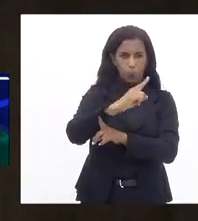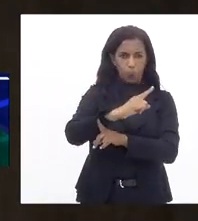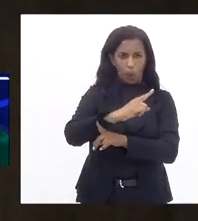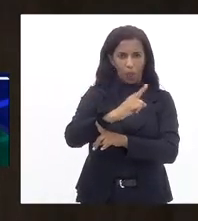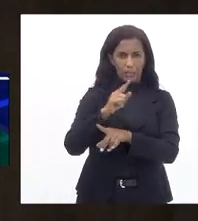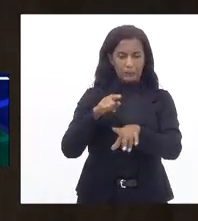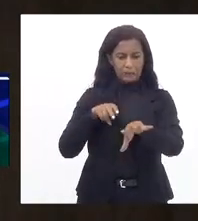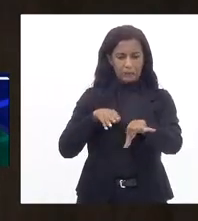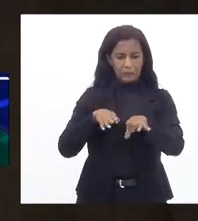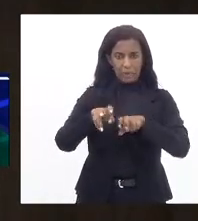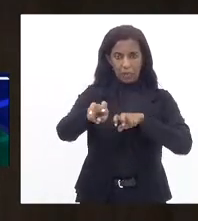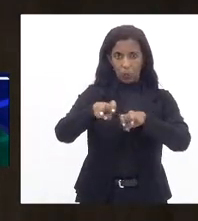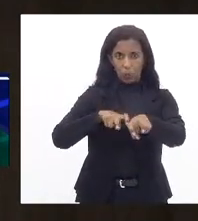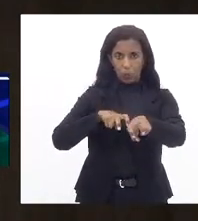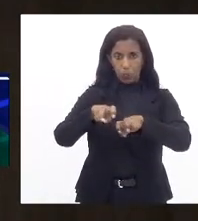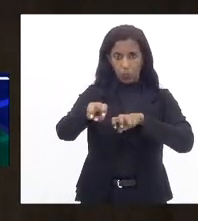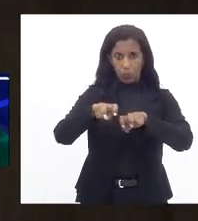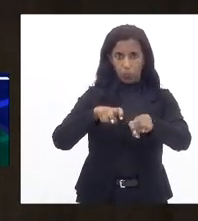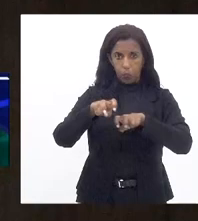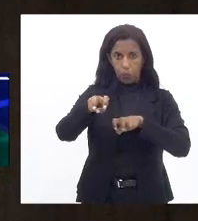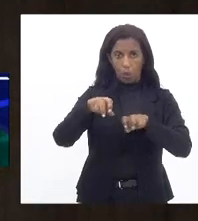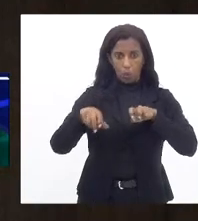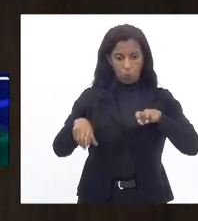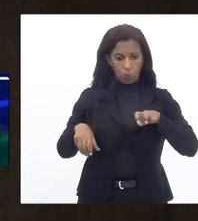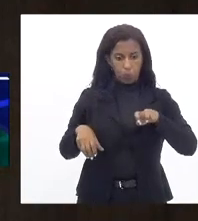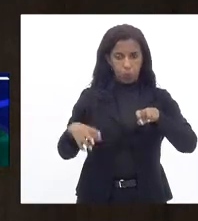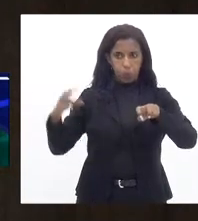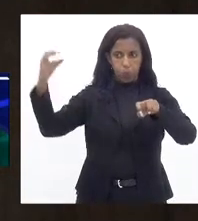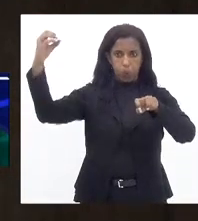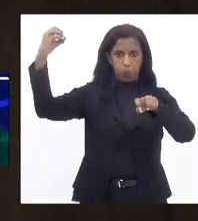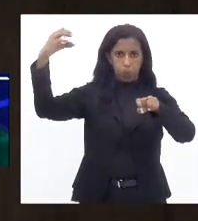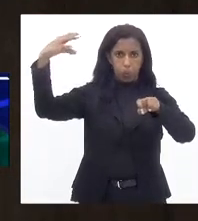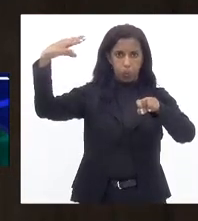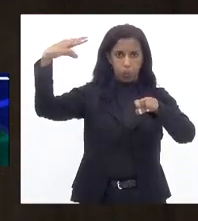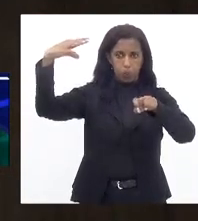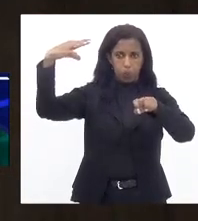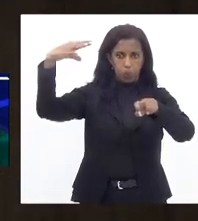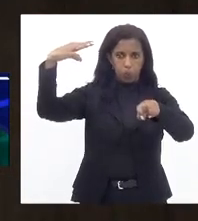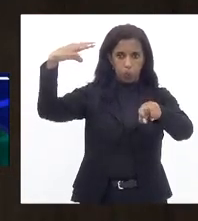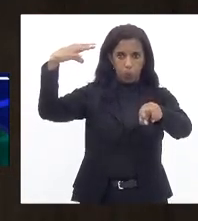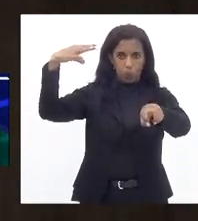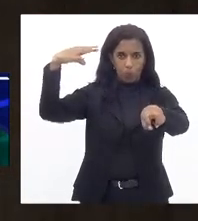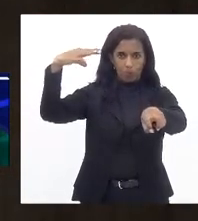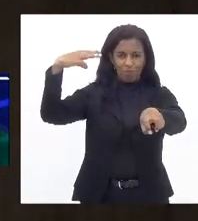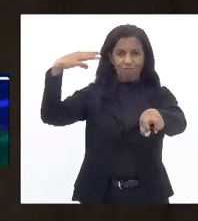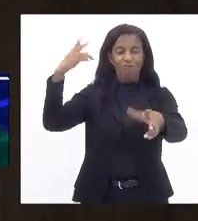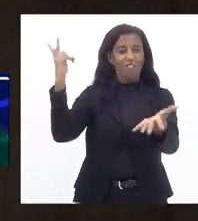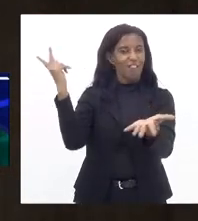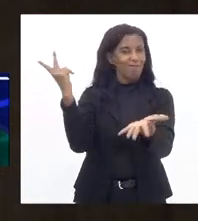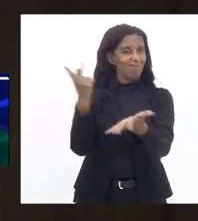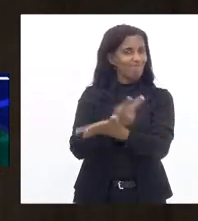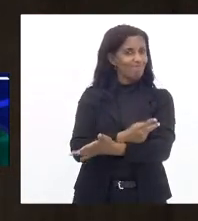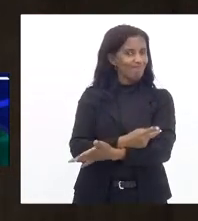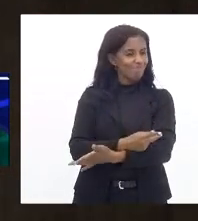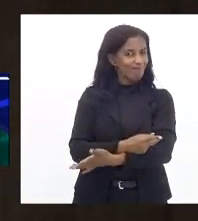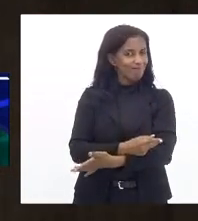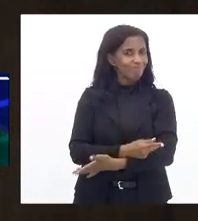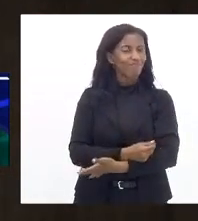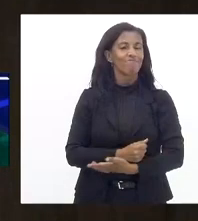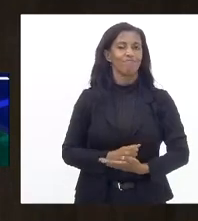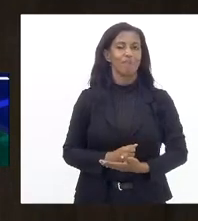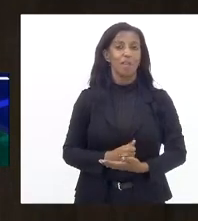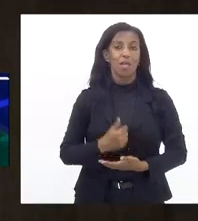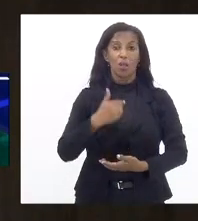está efetivamente o radar, vai passar por uma pegadinha. Eu estou,